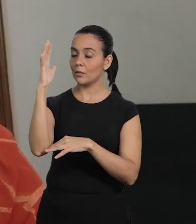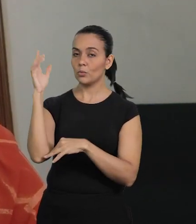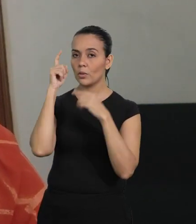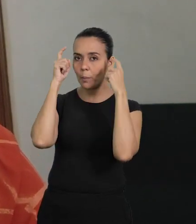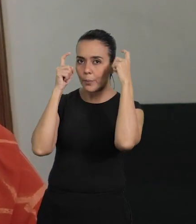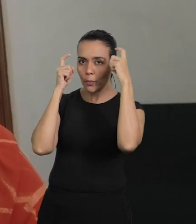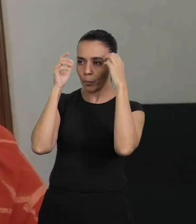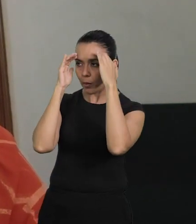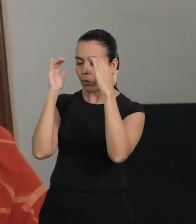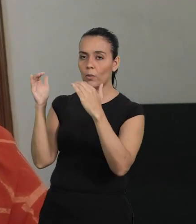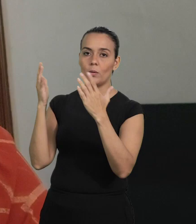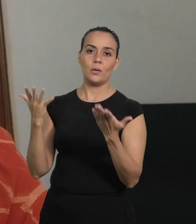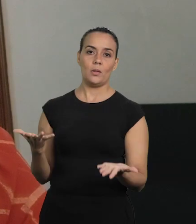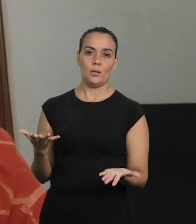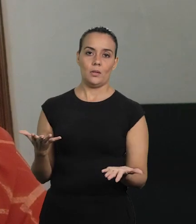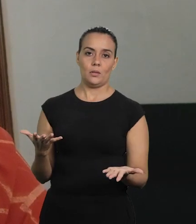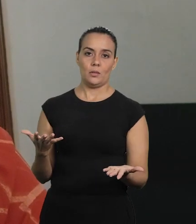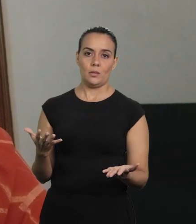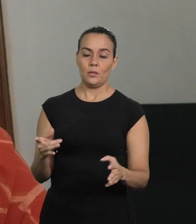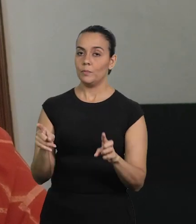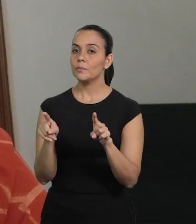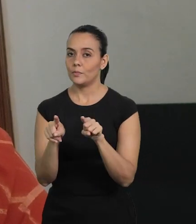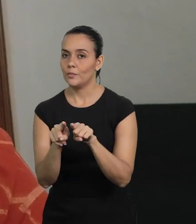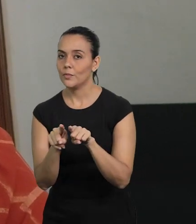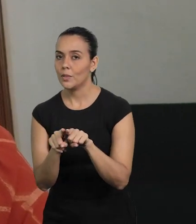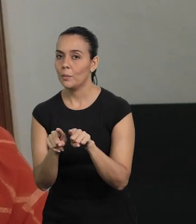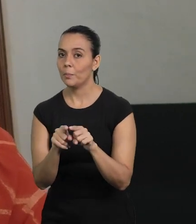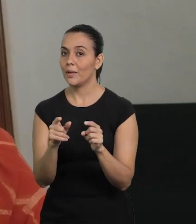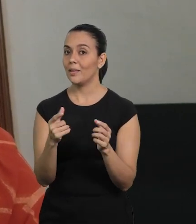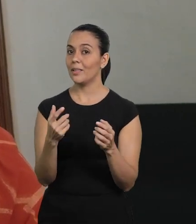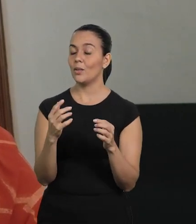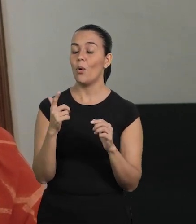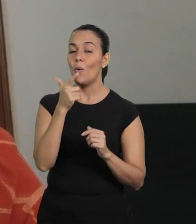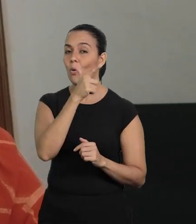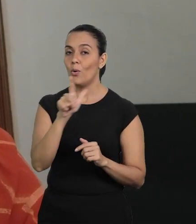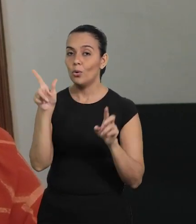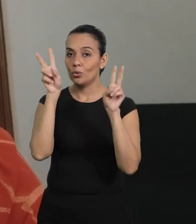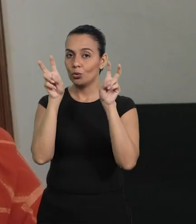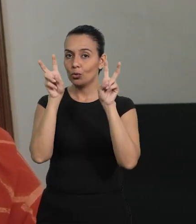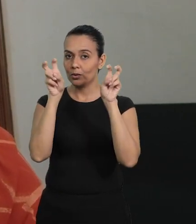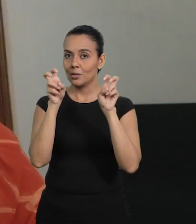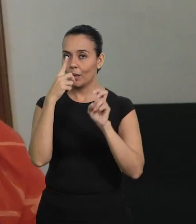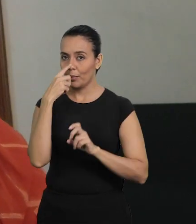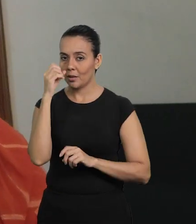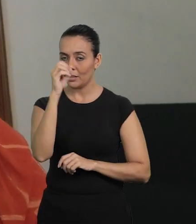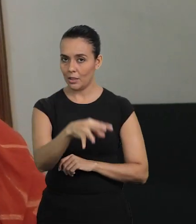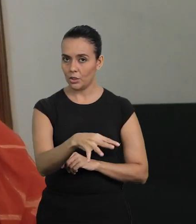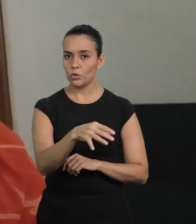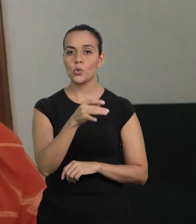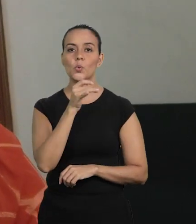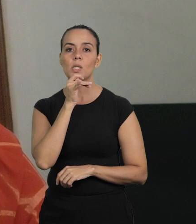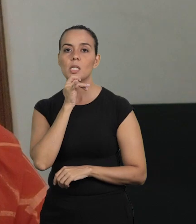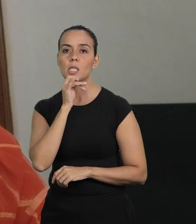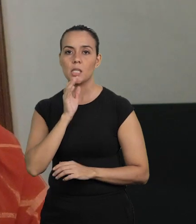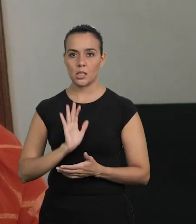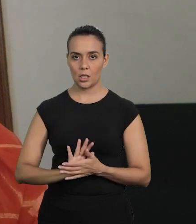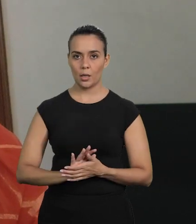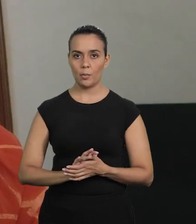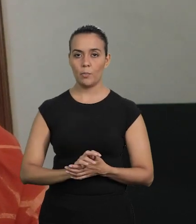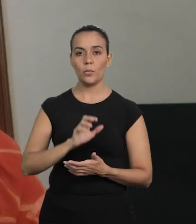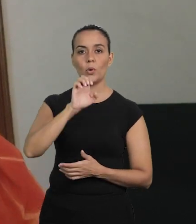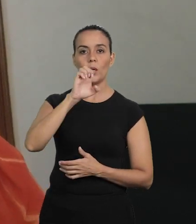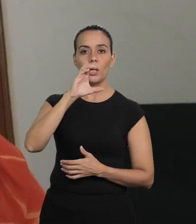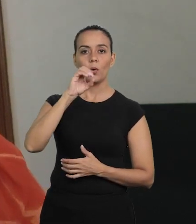né? Assuntos atrelados a essa gestão de resíduo também, vocês podem escutar temas como economia circular,